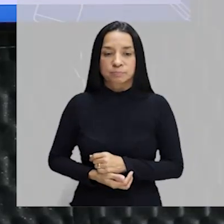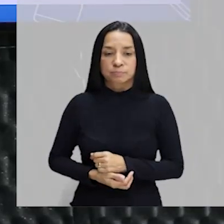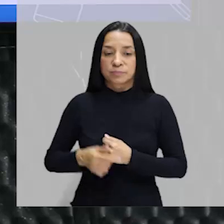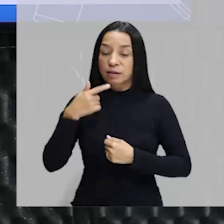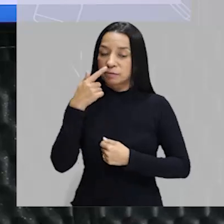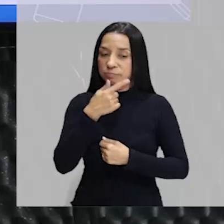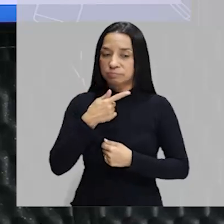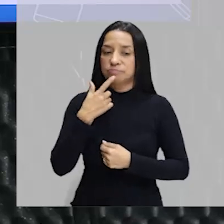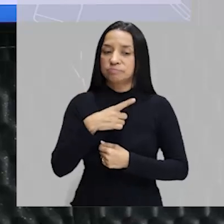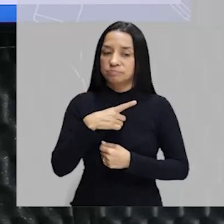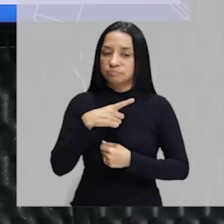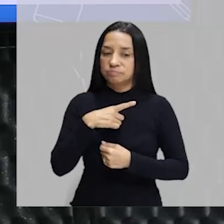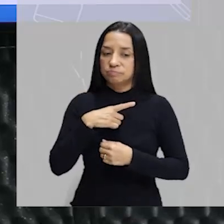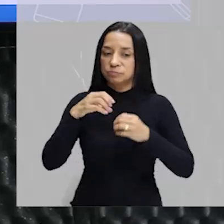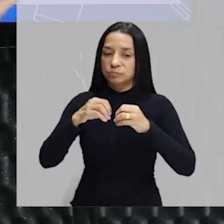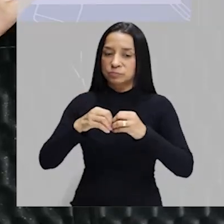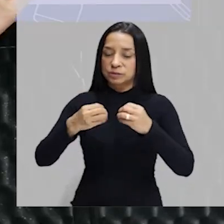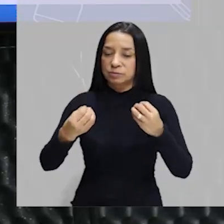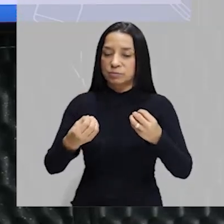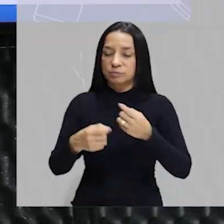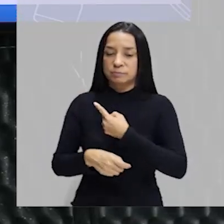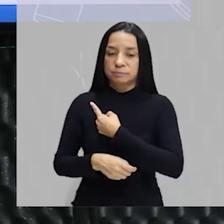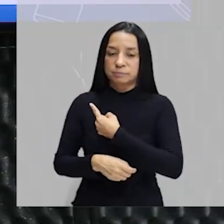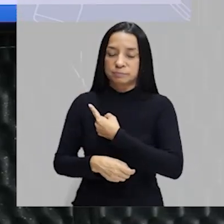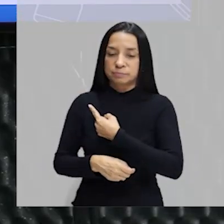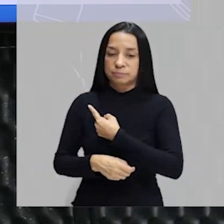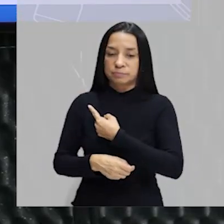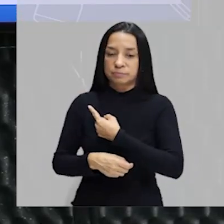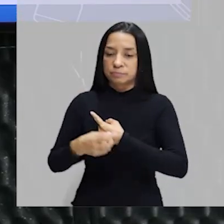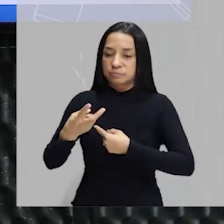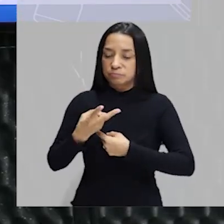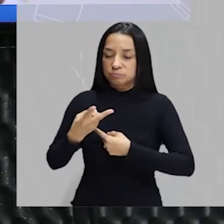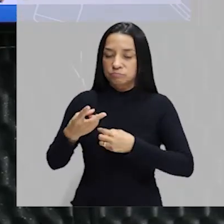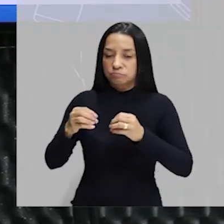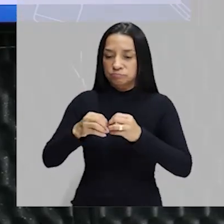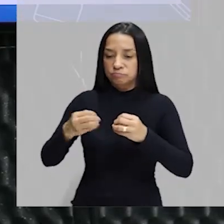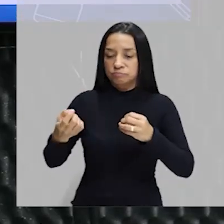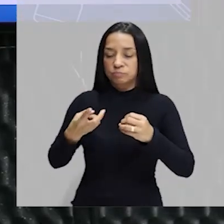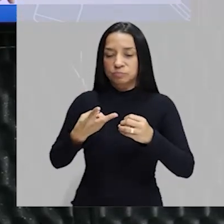glicose, que é quebrada, ó, ela é quebrada em duas